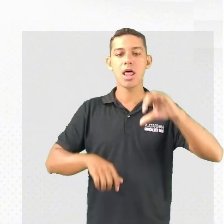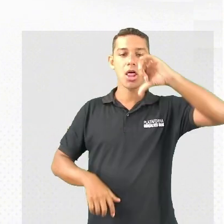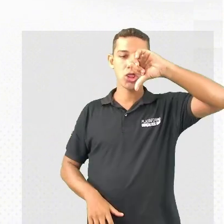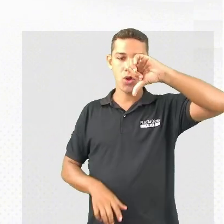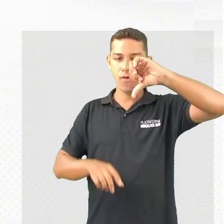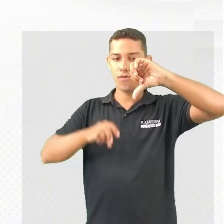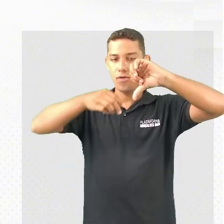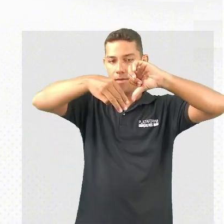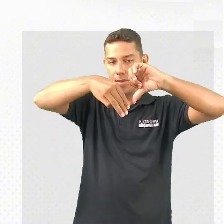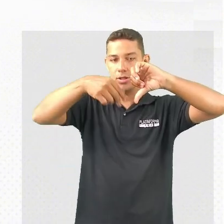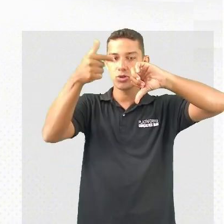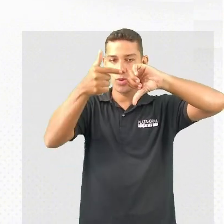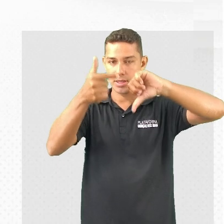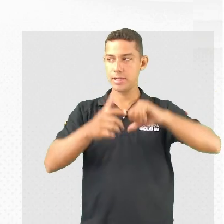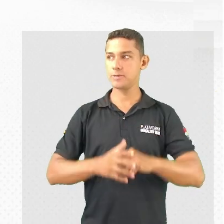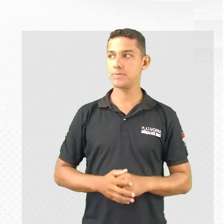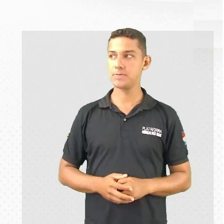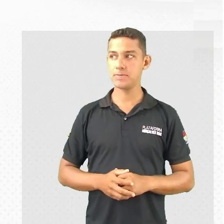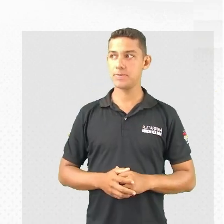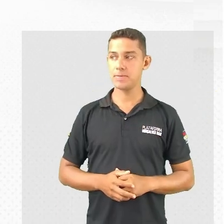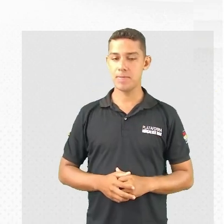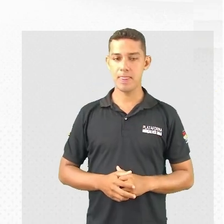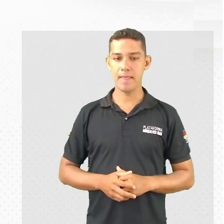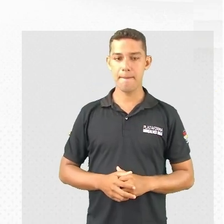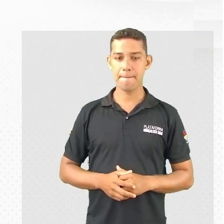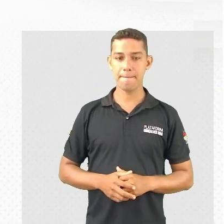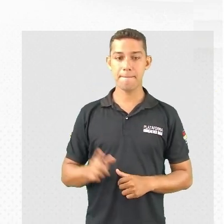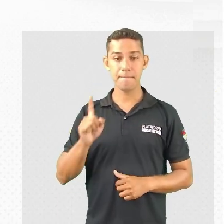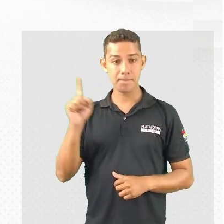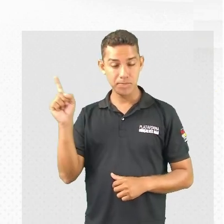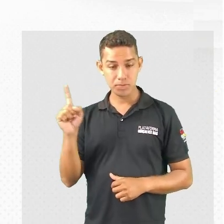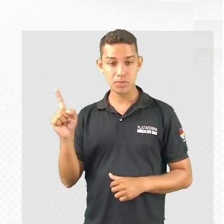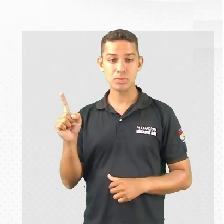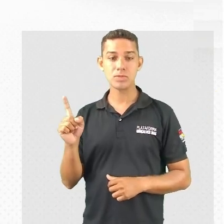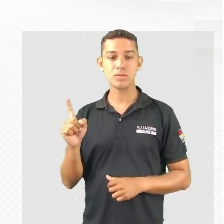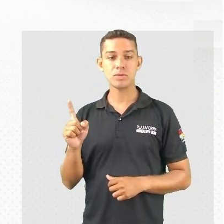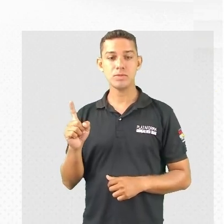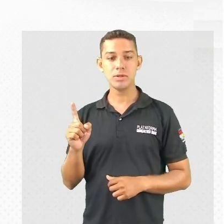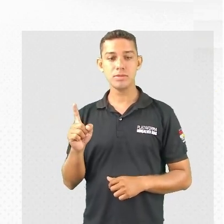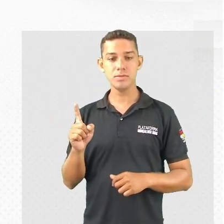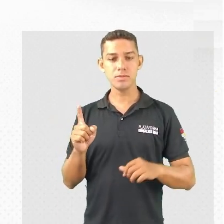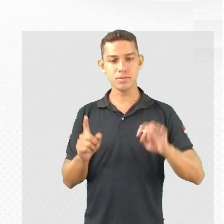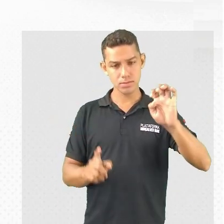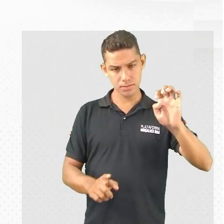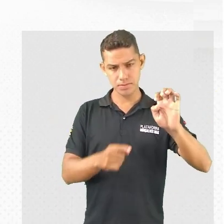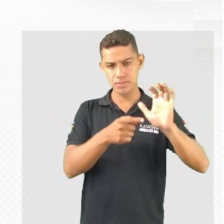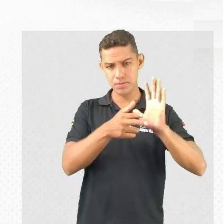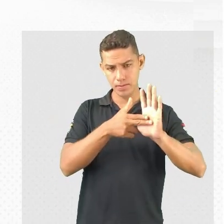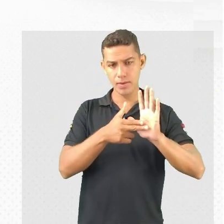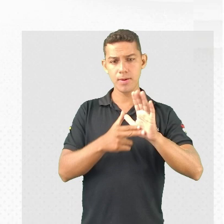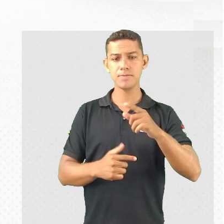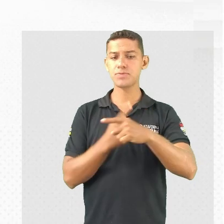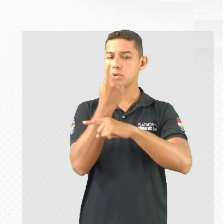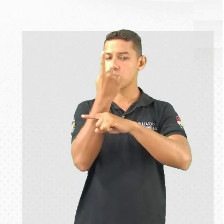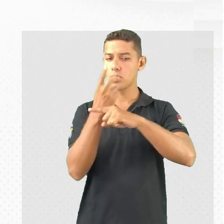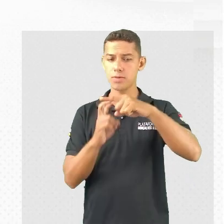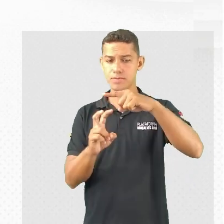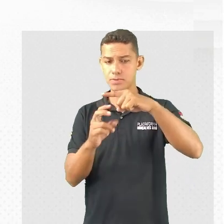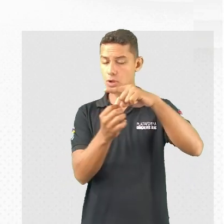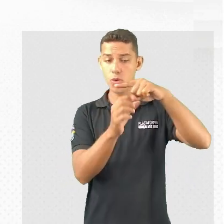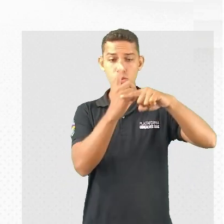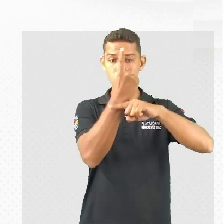quadrados. Certo? Aí, essa praça foi feita na escala 1 para